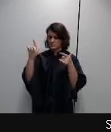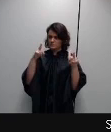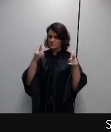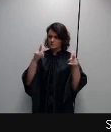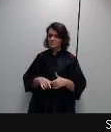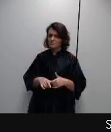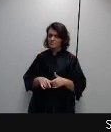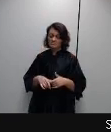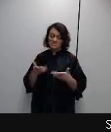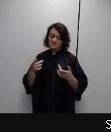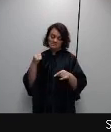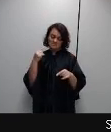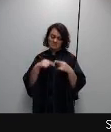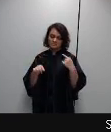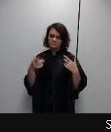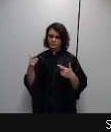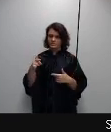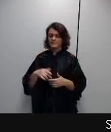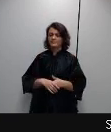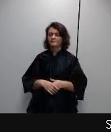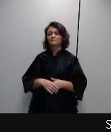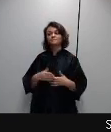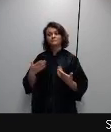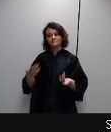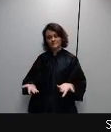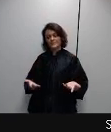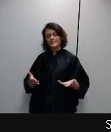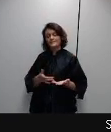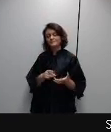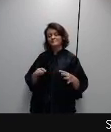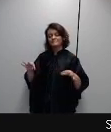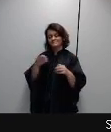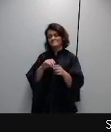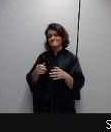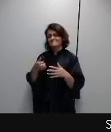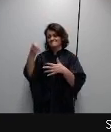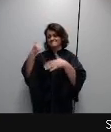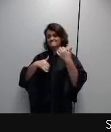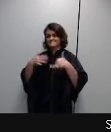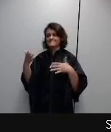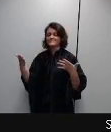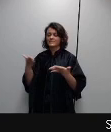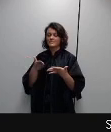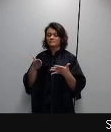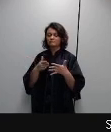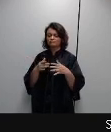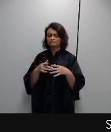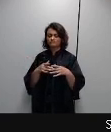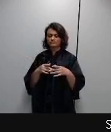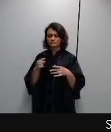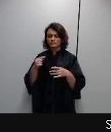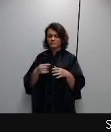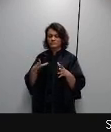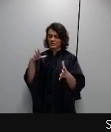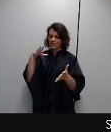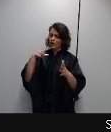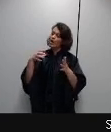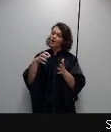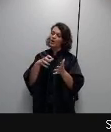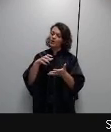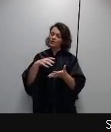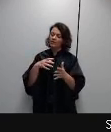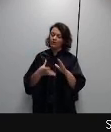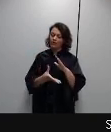controvérsia é assim todos os fatos se encontram devidamente delineado no acórdão sendo desnecessário